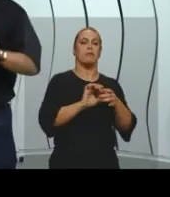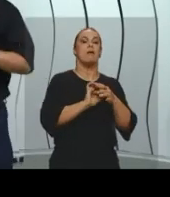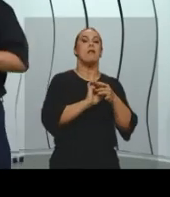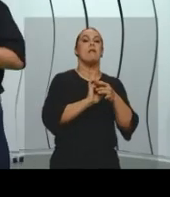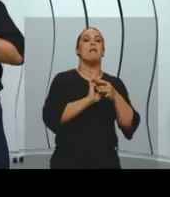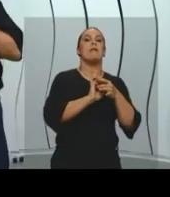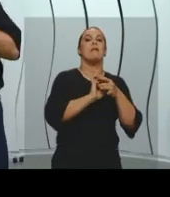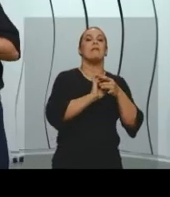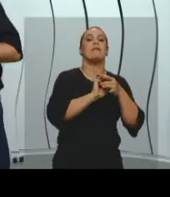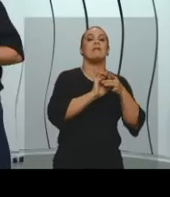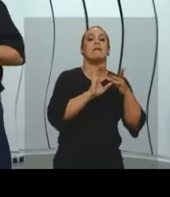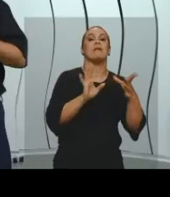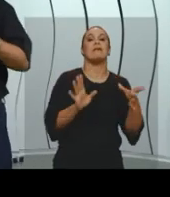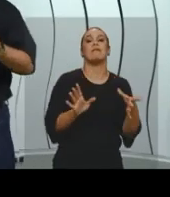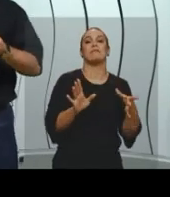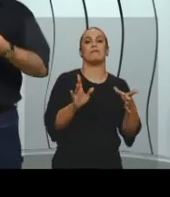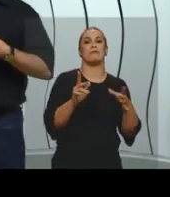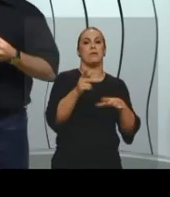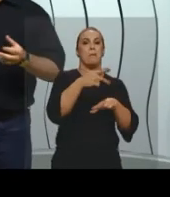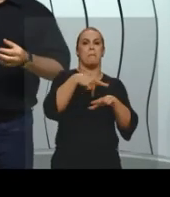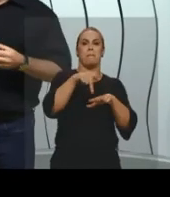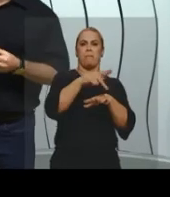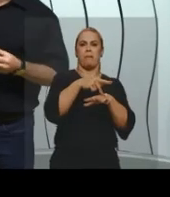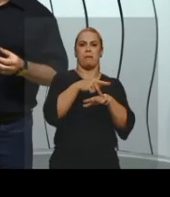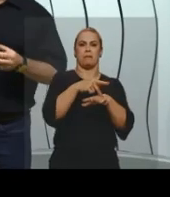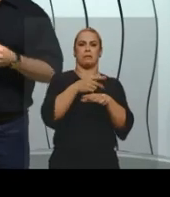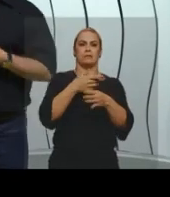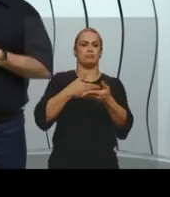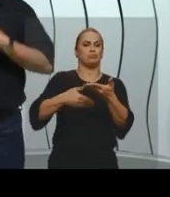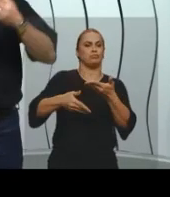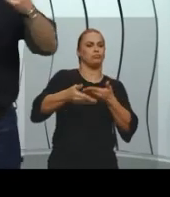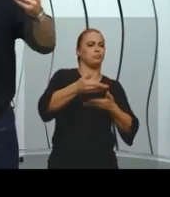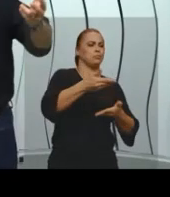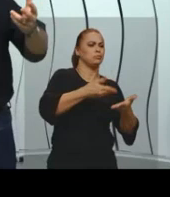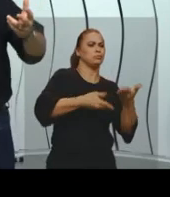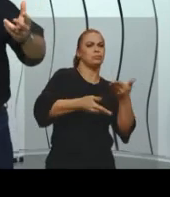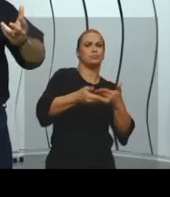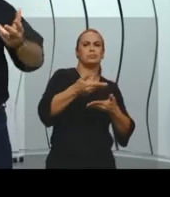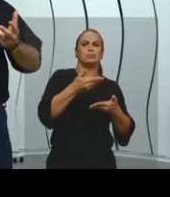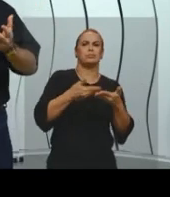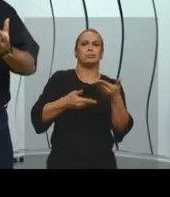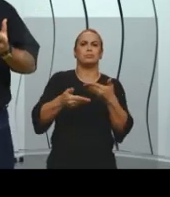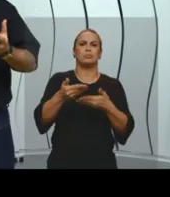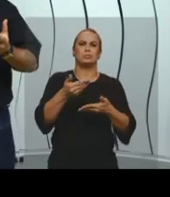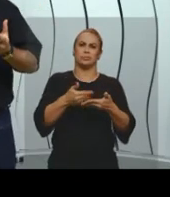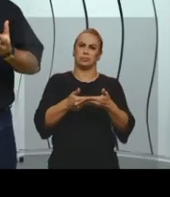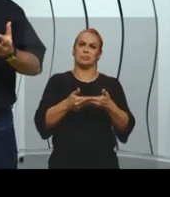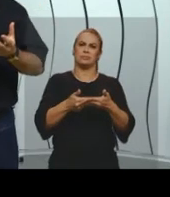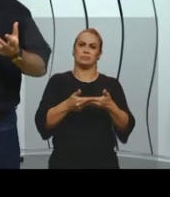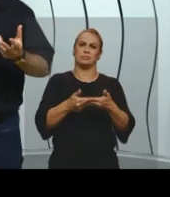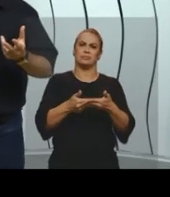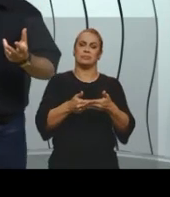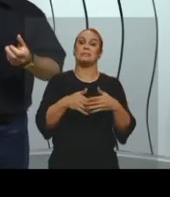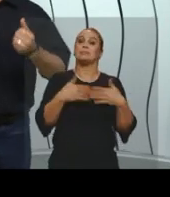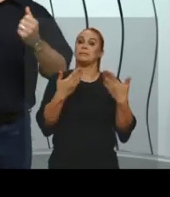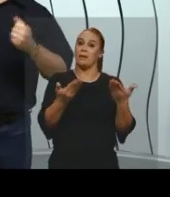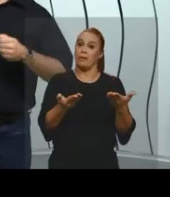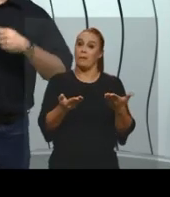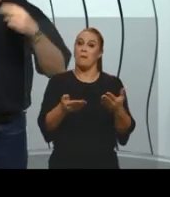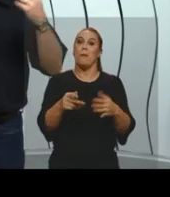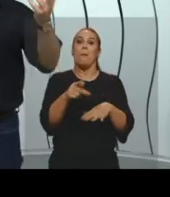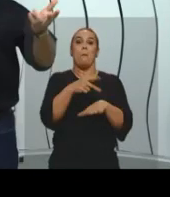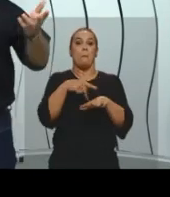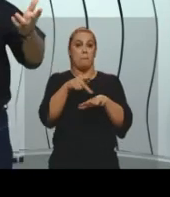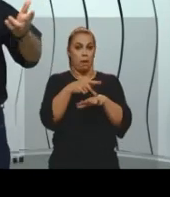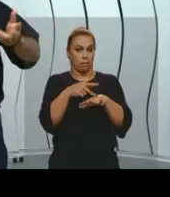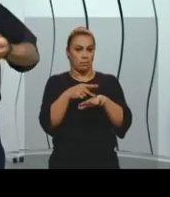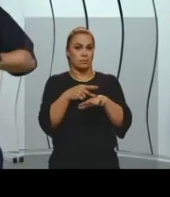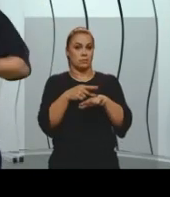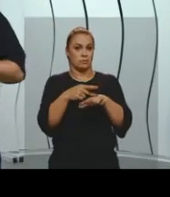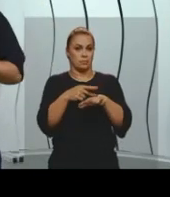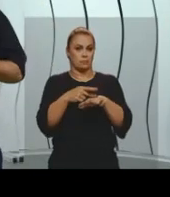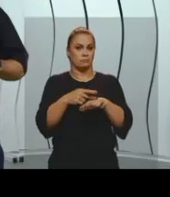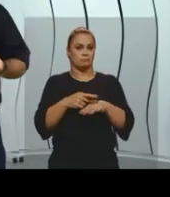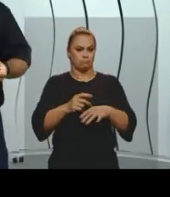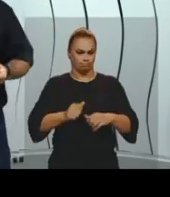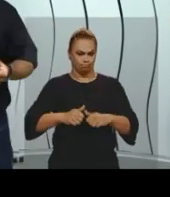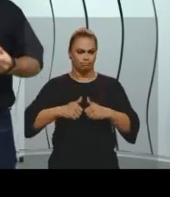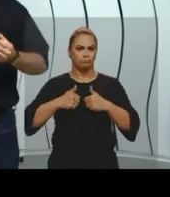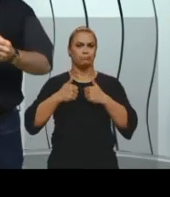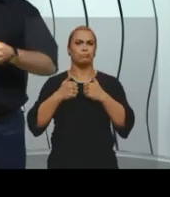E aí, a gente tem aquela questão do quem pode mais, chora menos, né? Os Estados Unidos,